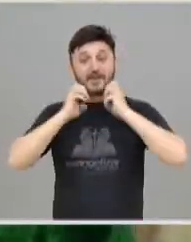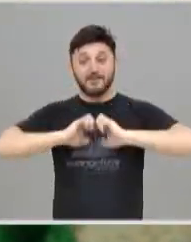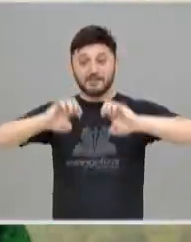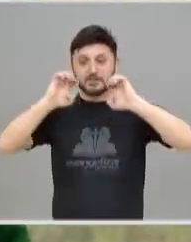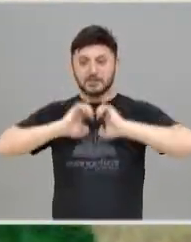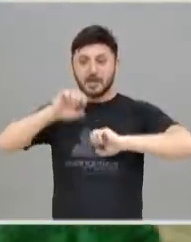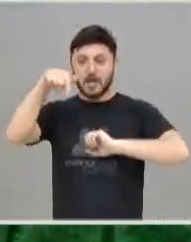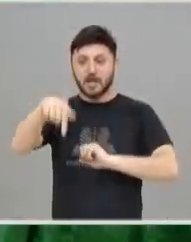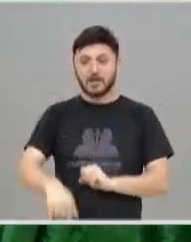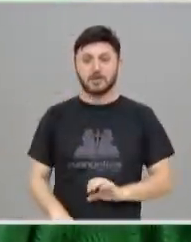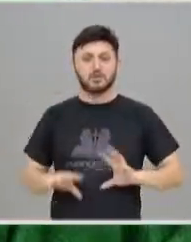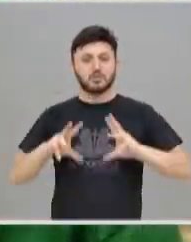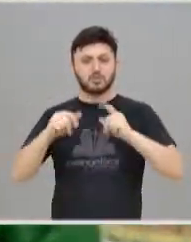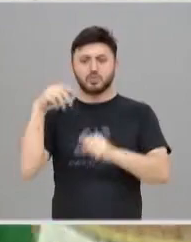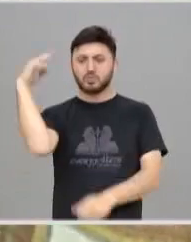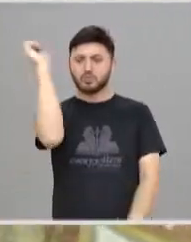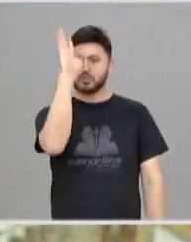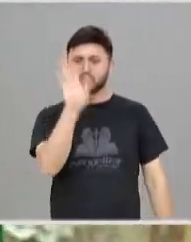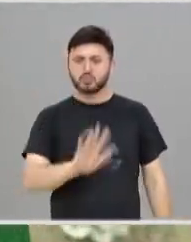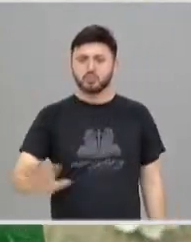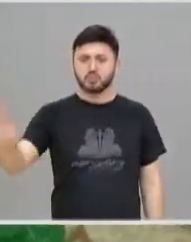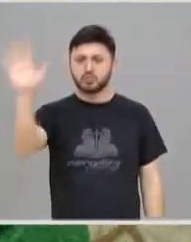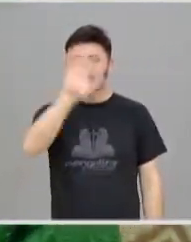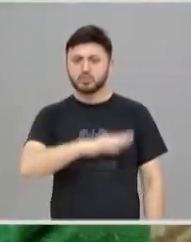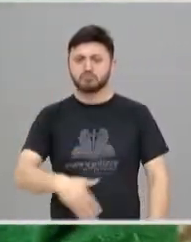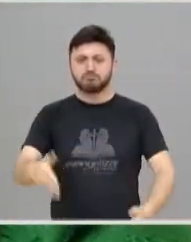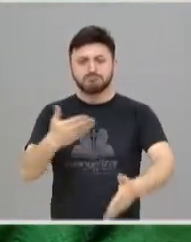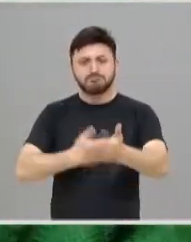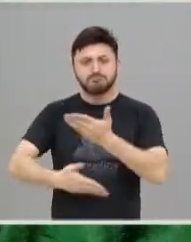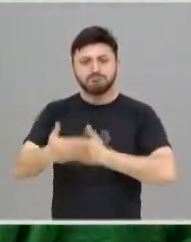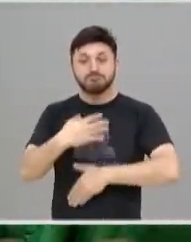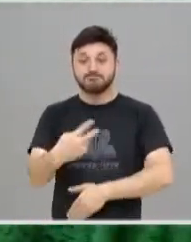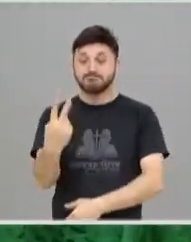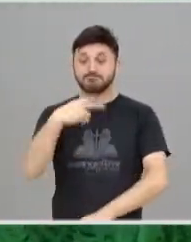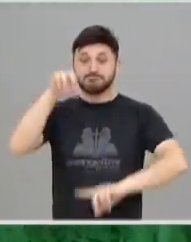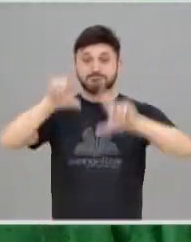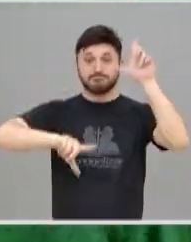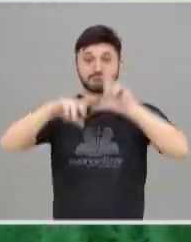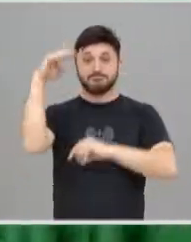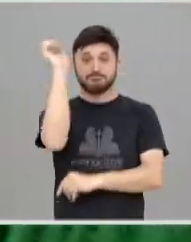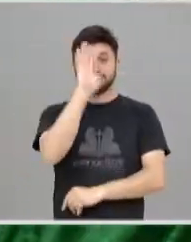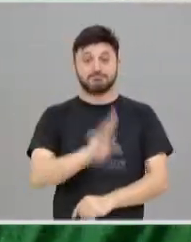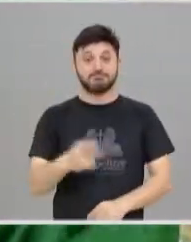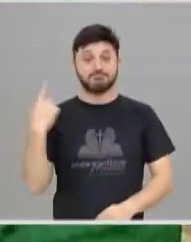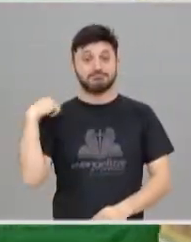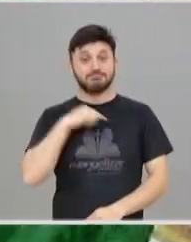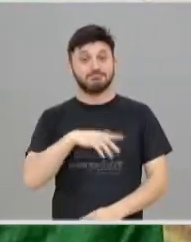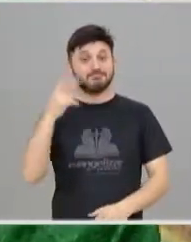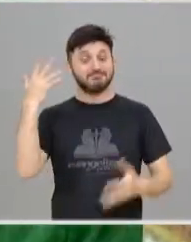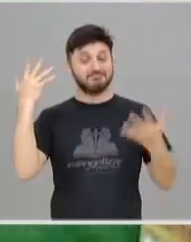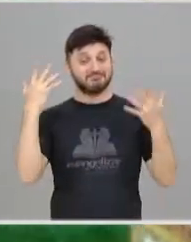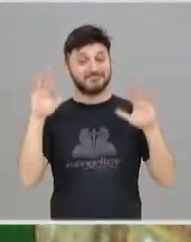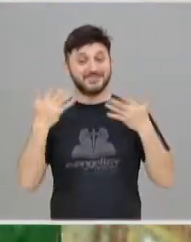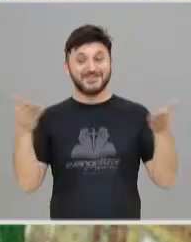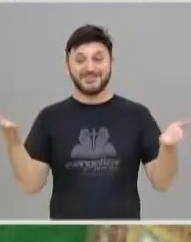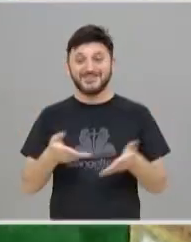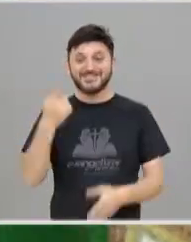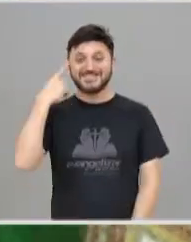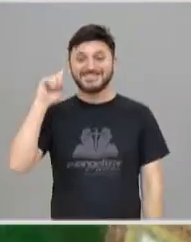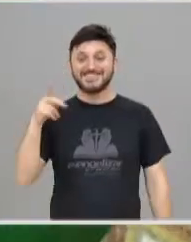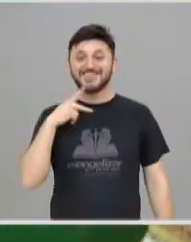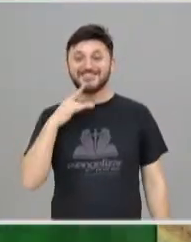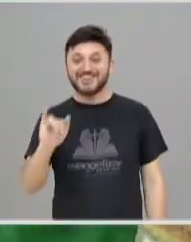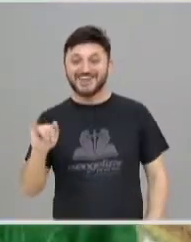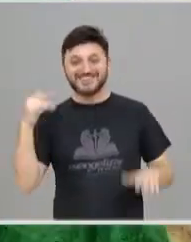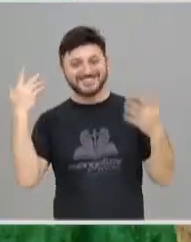Evangelizar, Parabólica Digital, as TVs Irmãs, as Rádios Irmãs. Nós estamos celebrando Dia dos Pais. Desde já uma